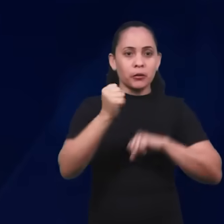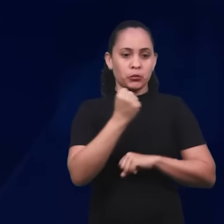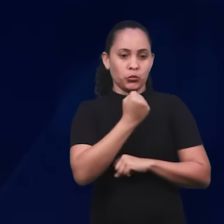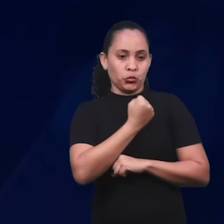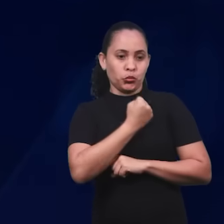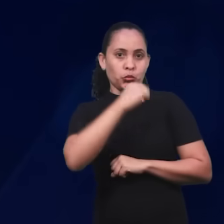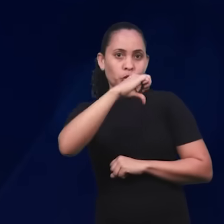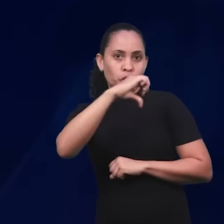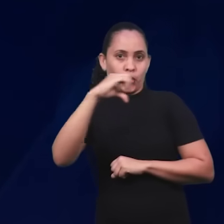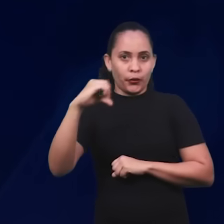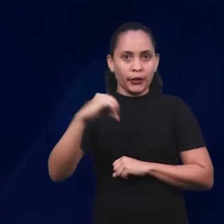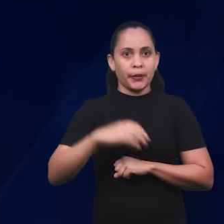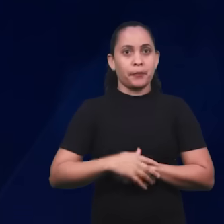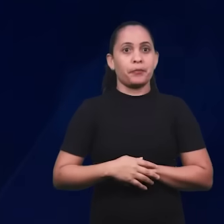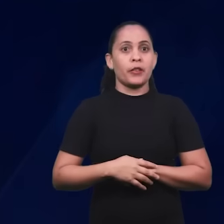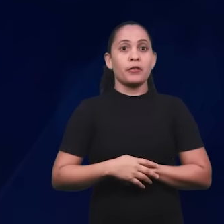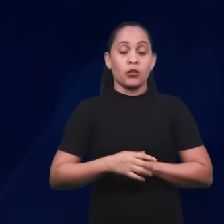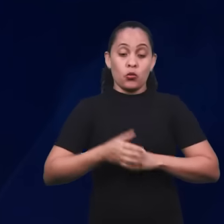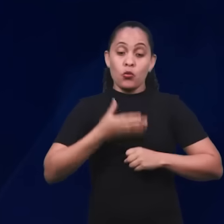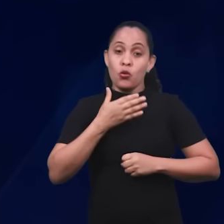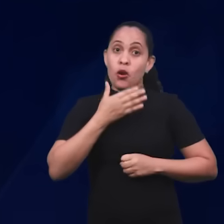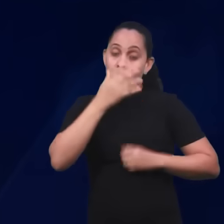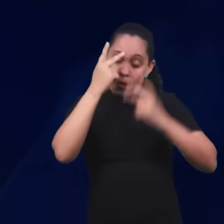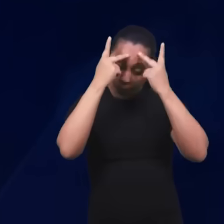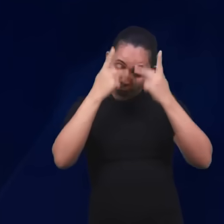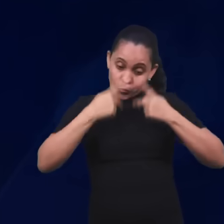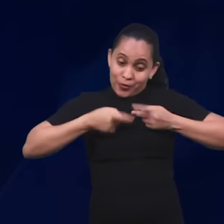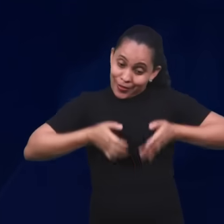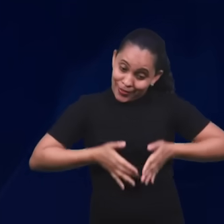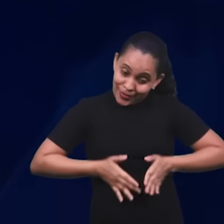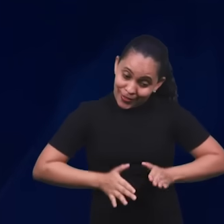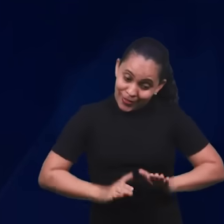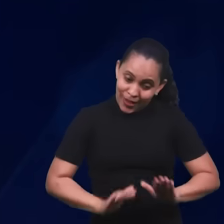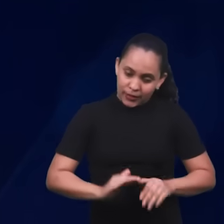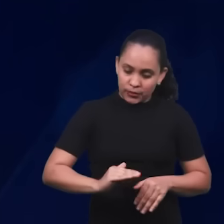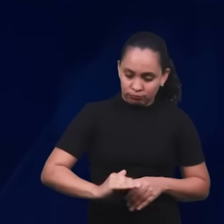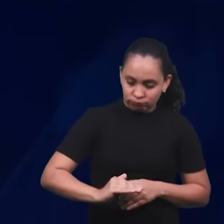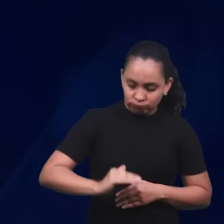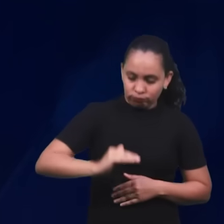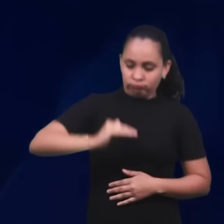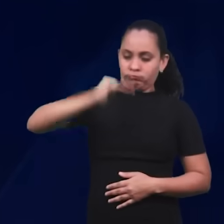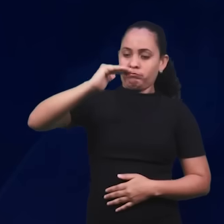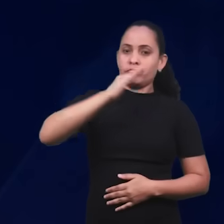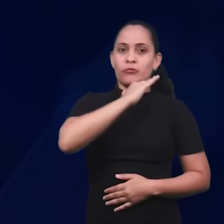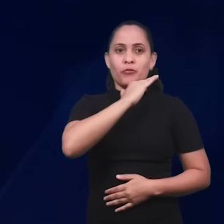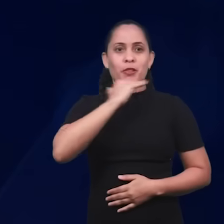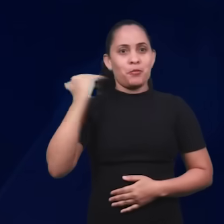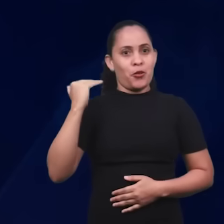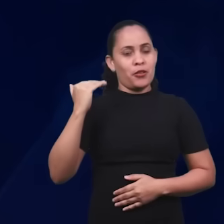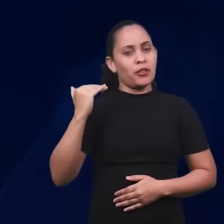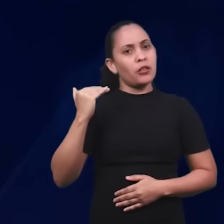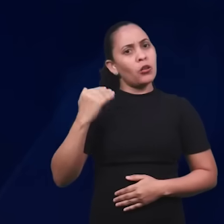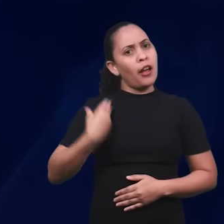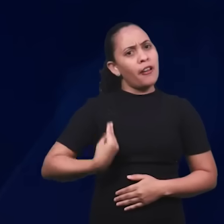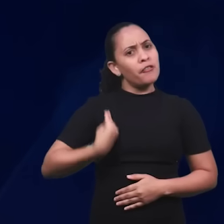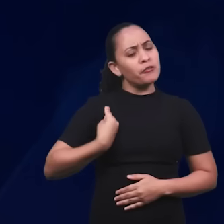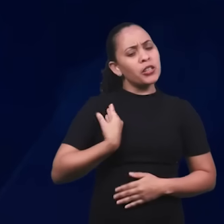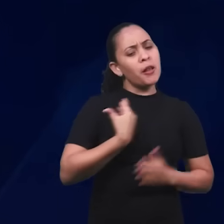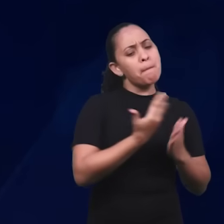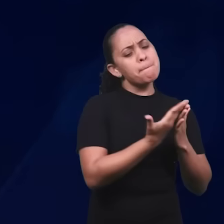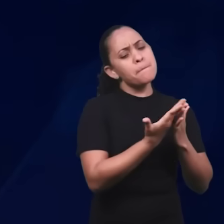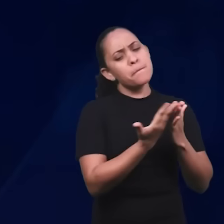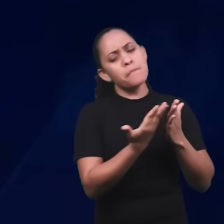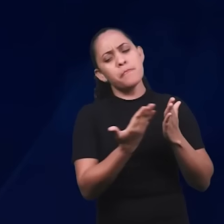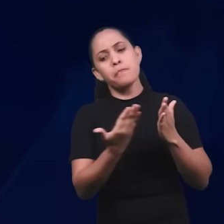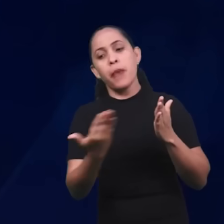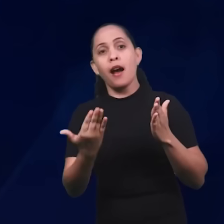dessa forma, ele diz que o homem nasce, cresce e morre. Ou seja, o que ele vive é